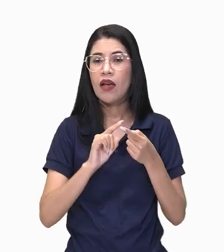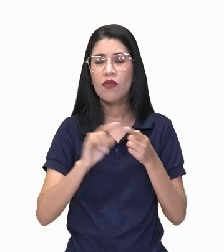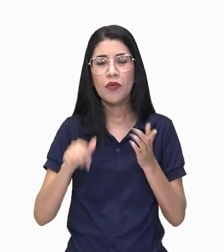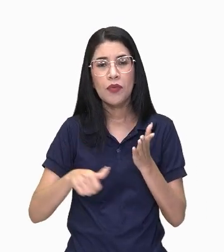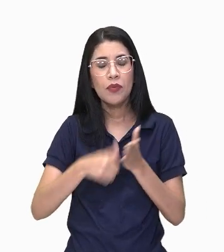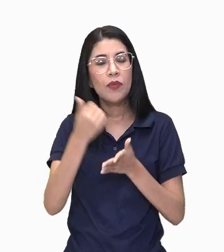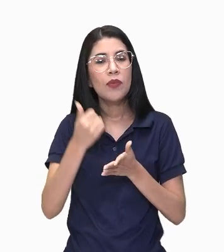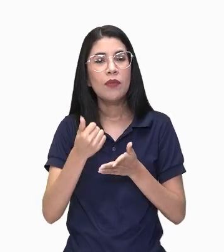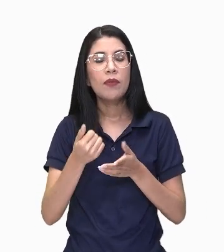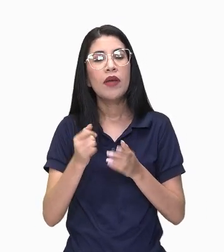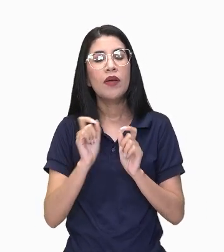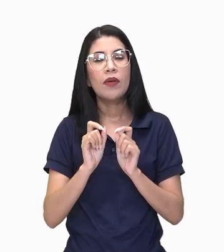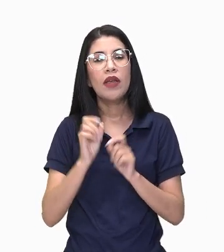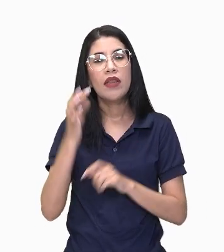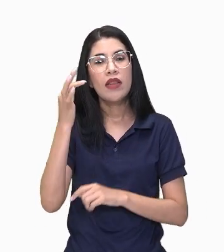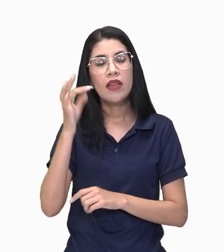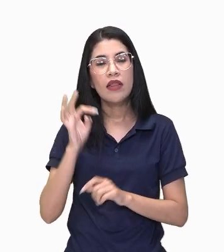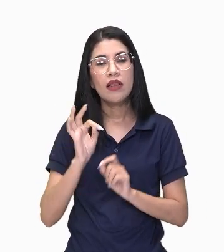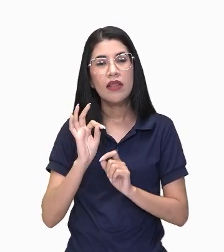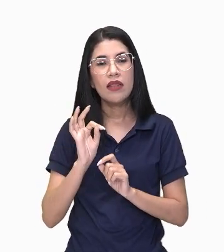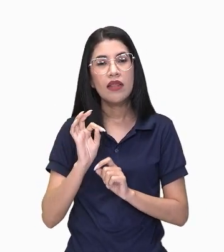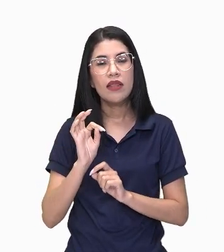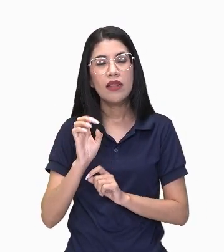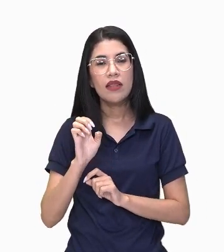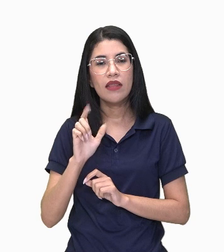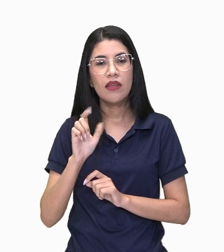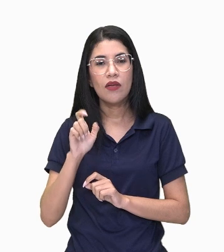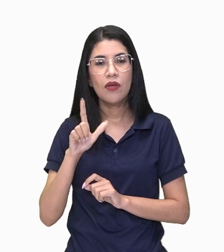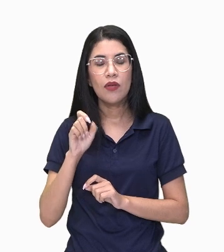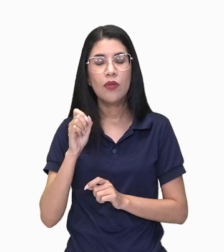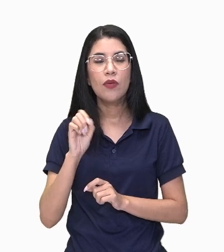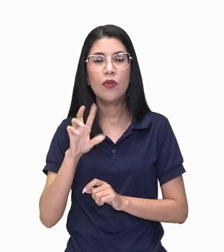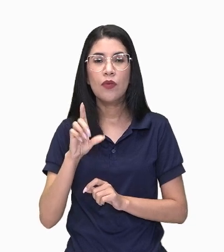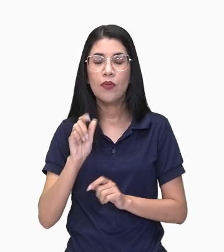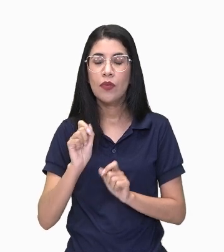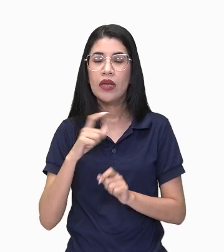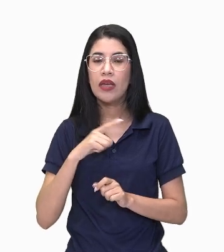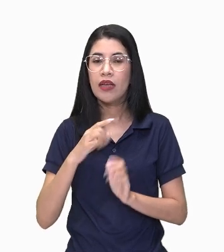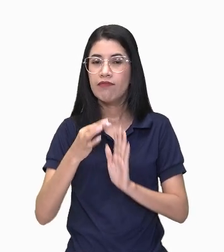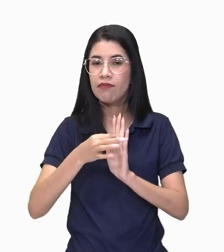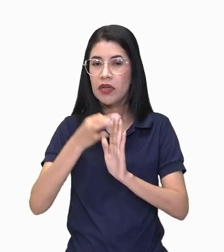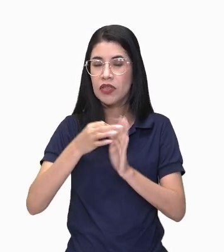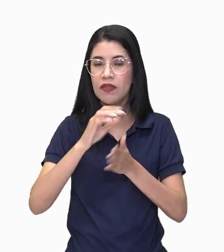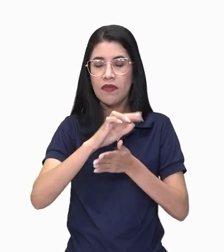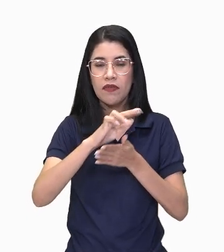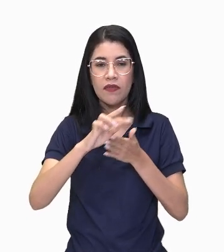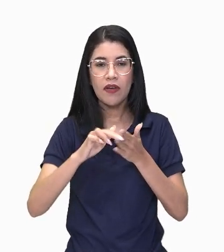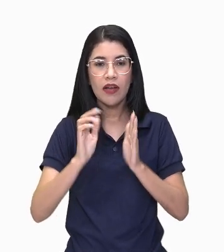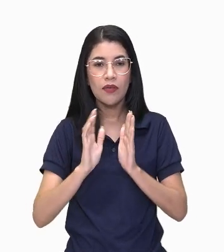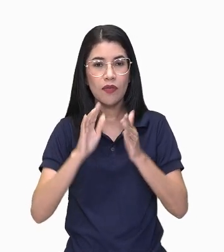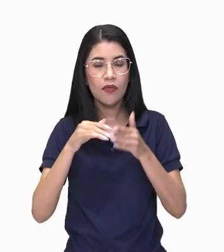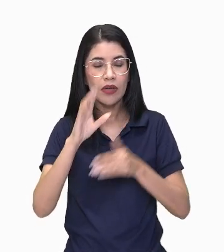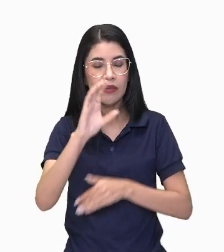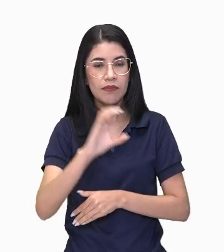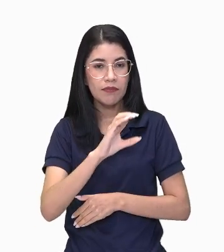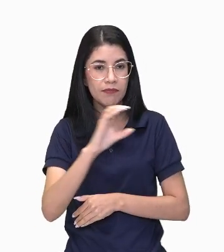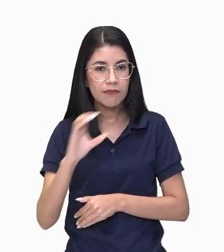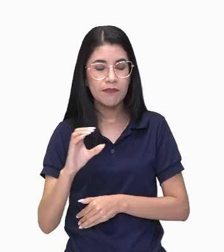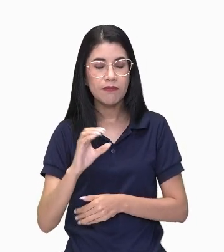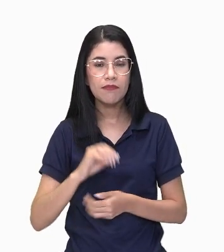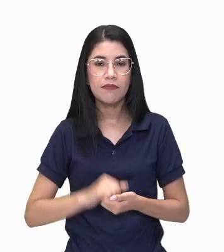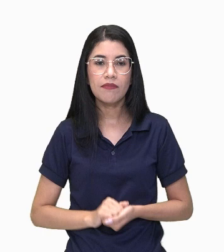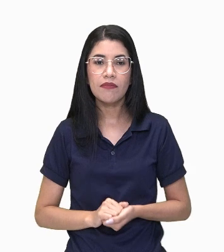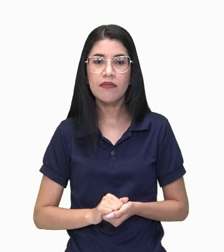primeiro teólogo que, de certa forma, teceu críticas severas à Igreja Católica foi o John